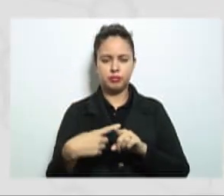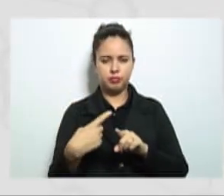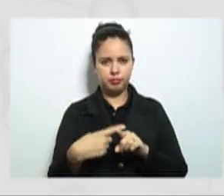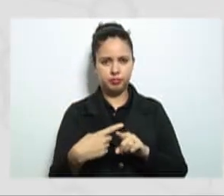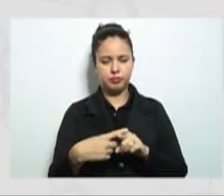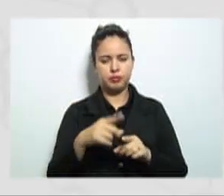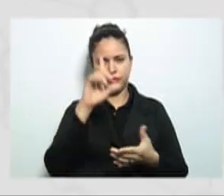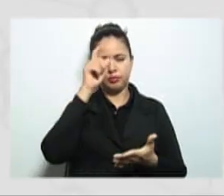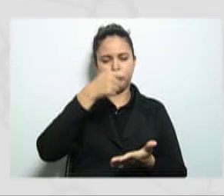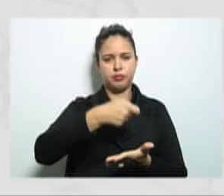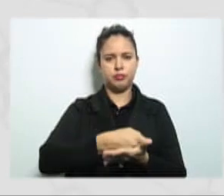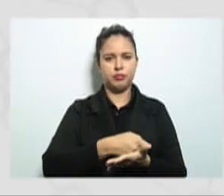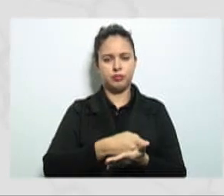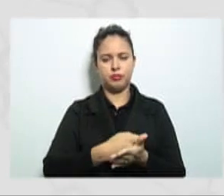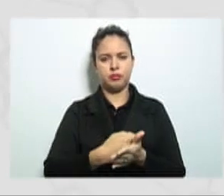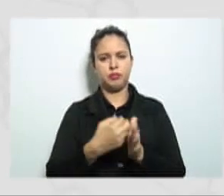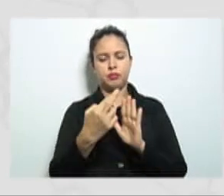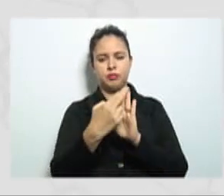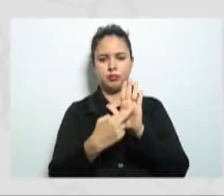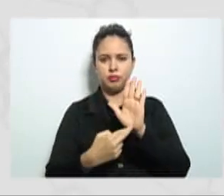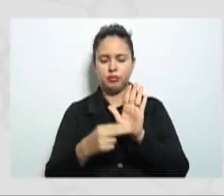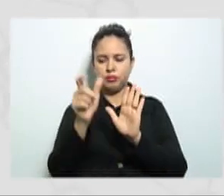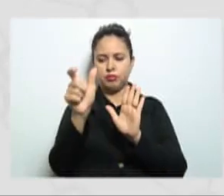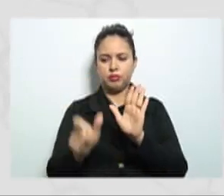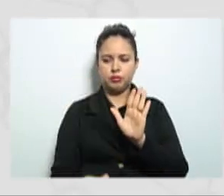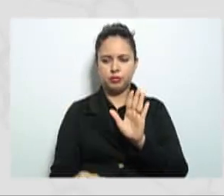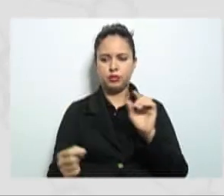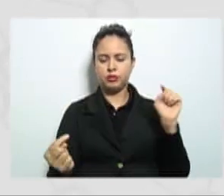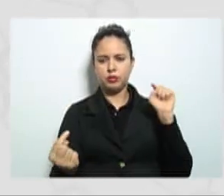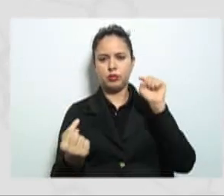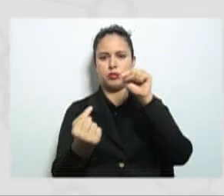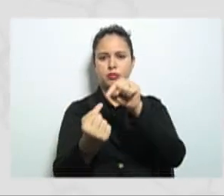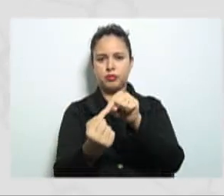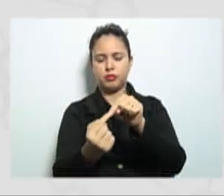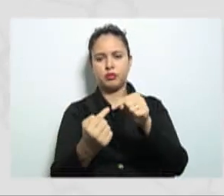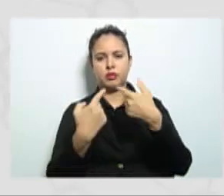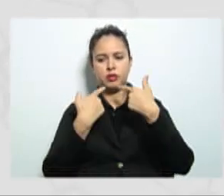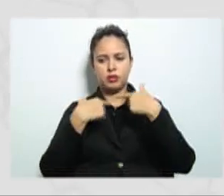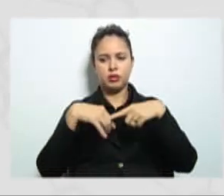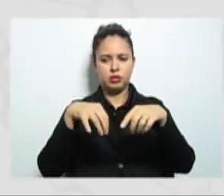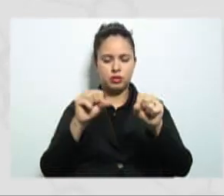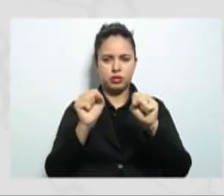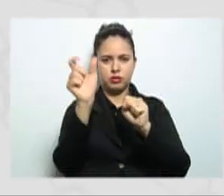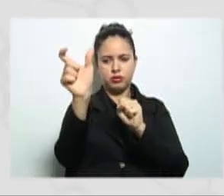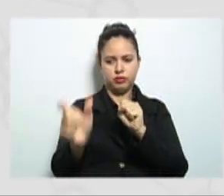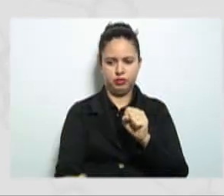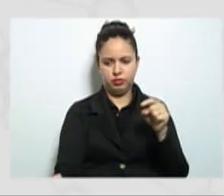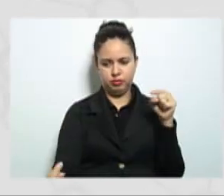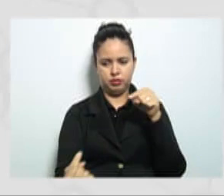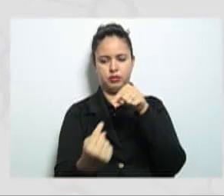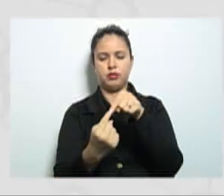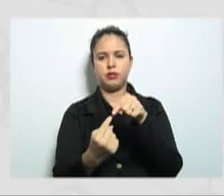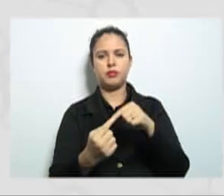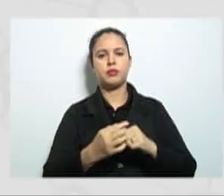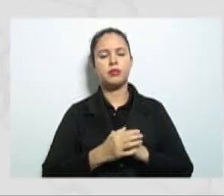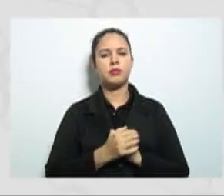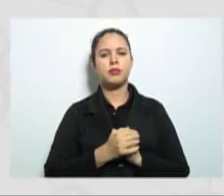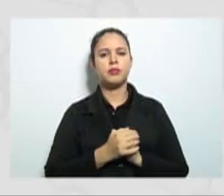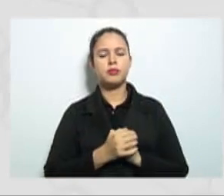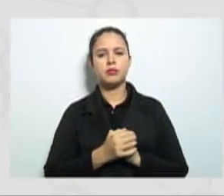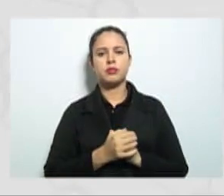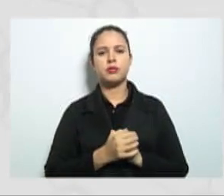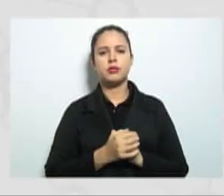que eu decido para quem eu estou escrevendo, eu vou adequar a minha linguagem ao meu interlocutor. E relatar para quê?